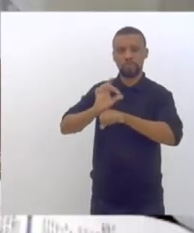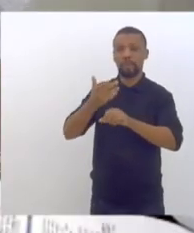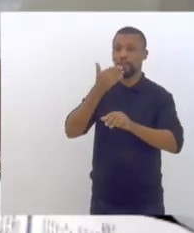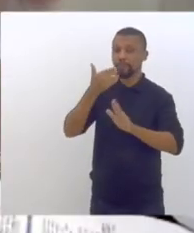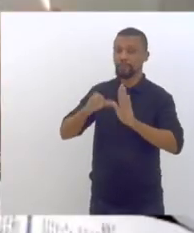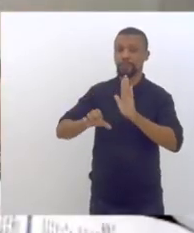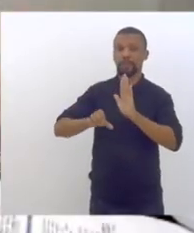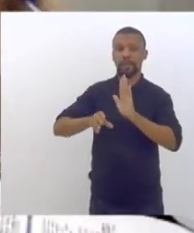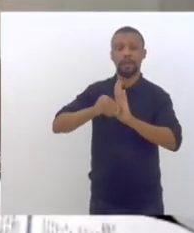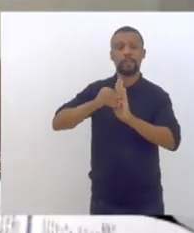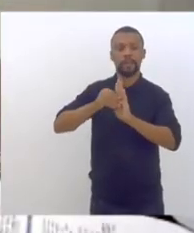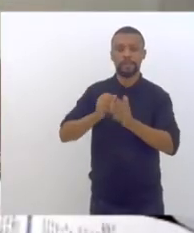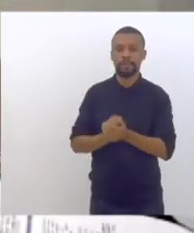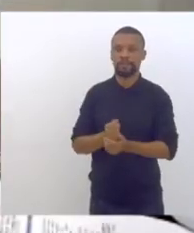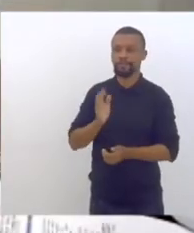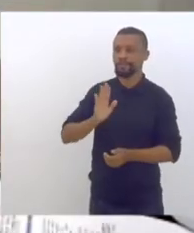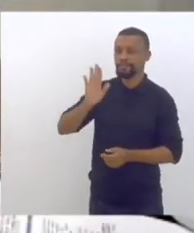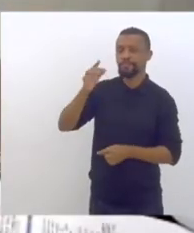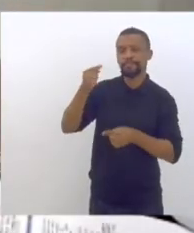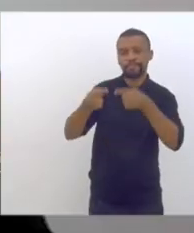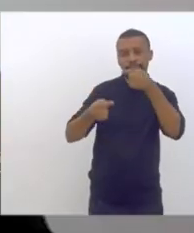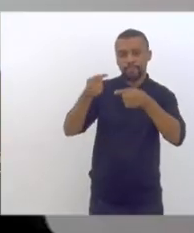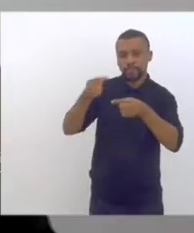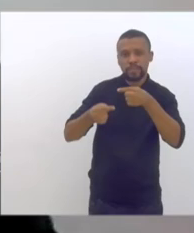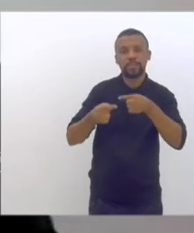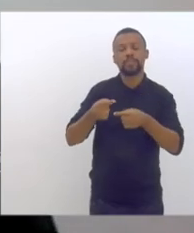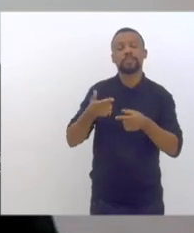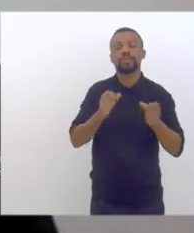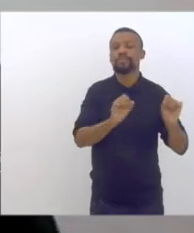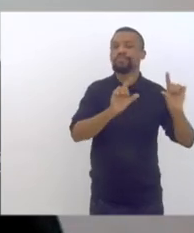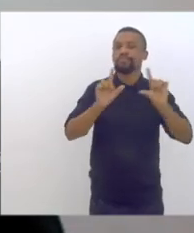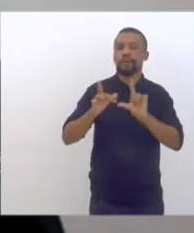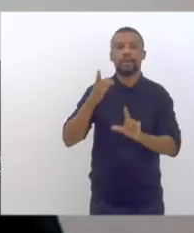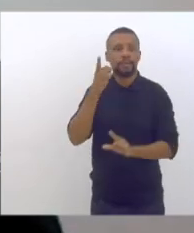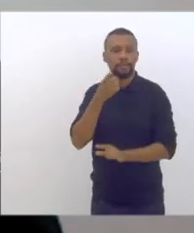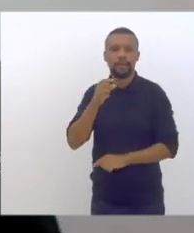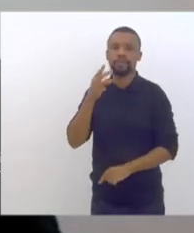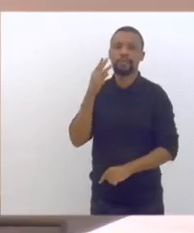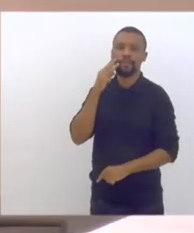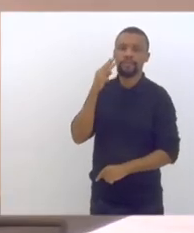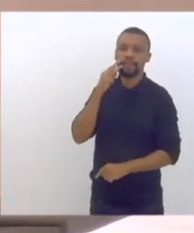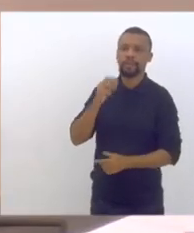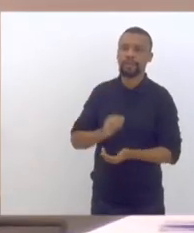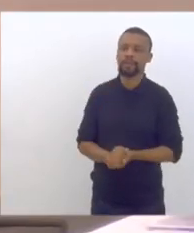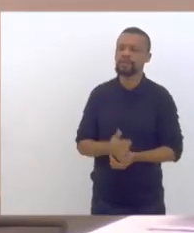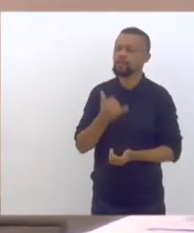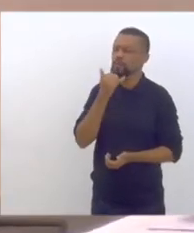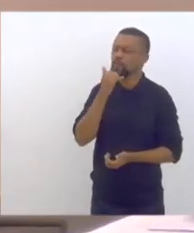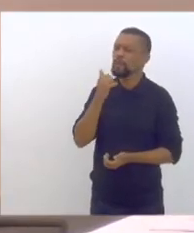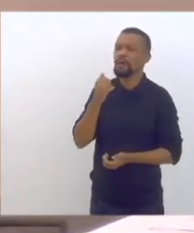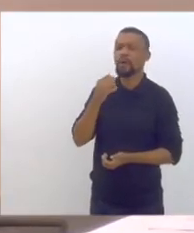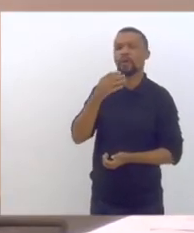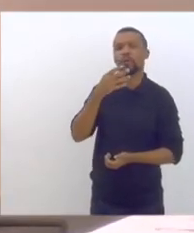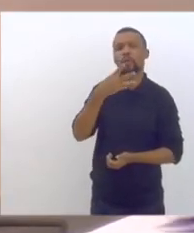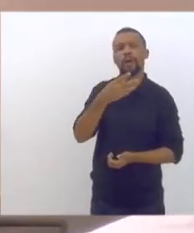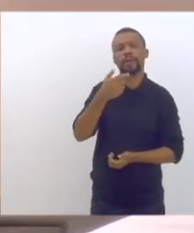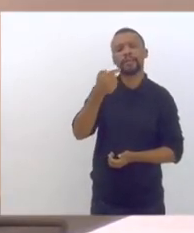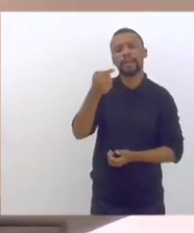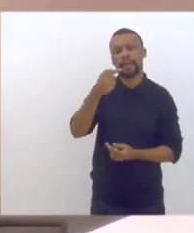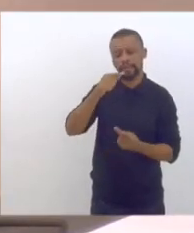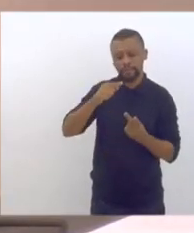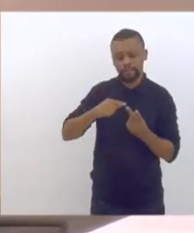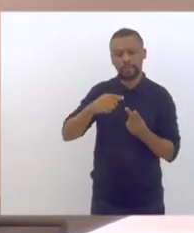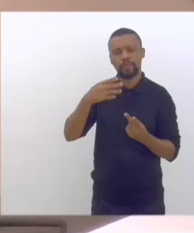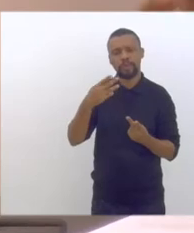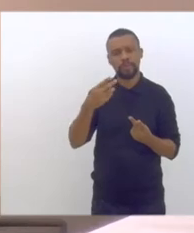presidente em discussão para discutir Deputado waldeck Carneiro 47 e o